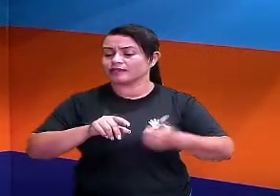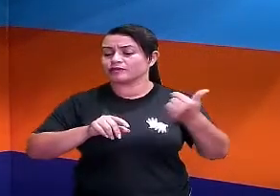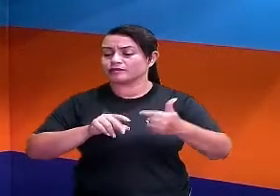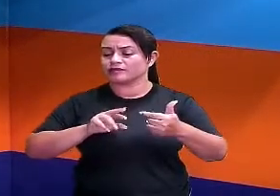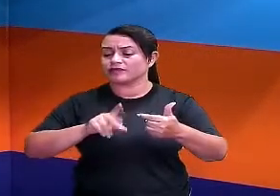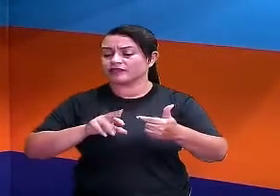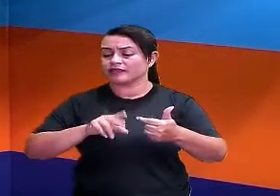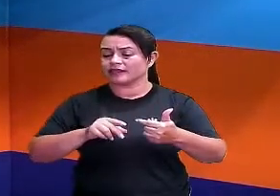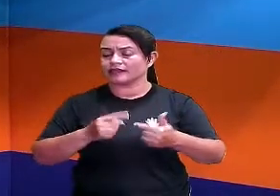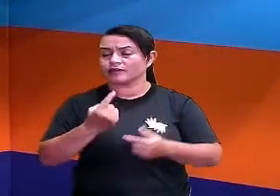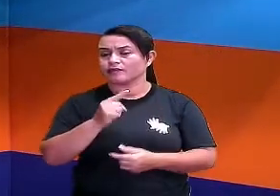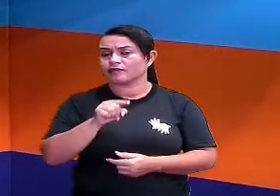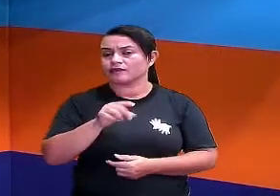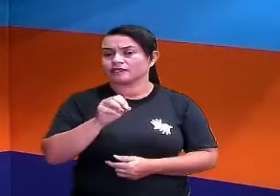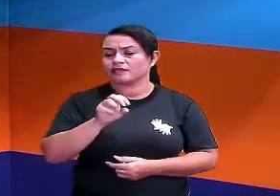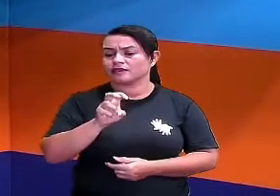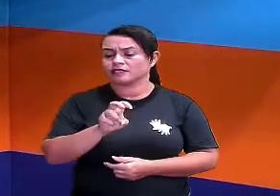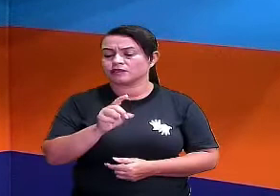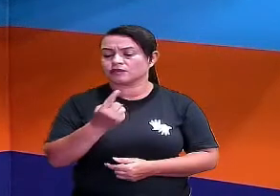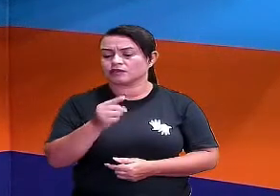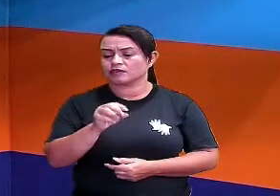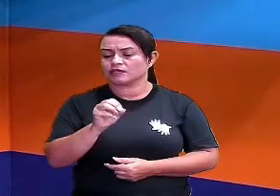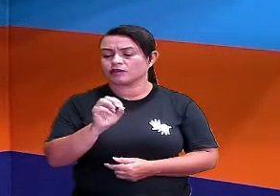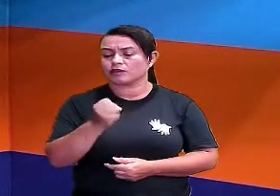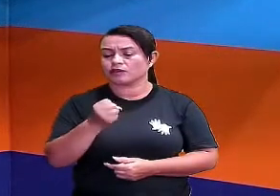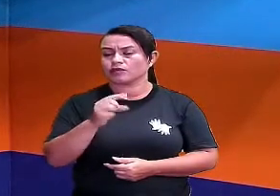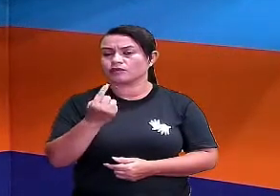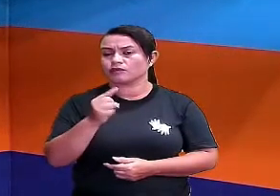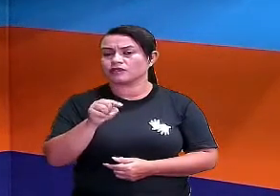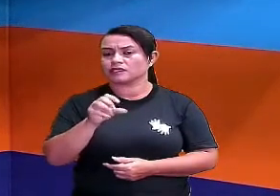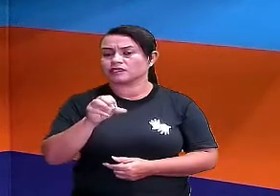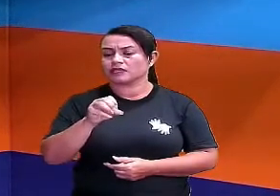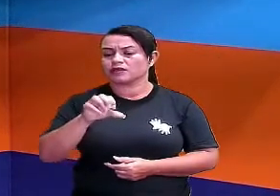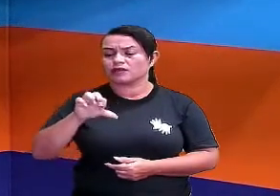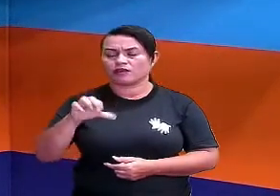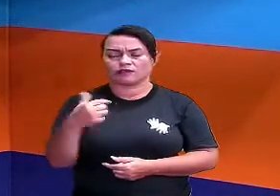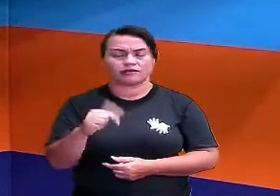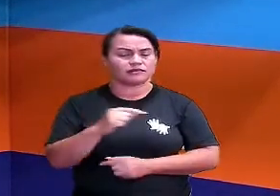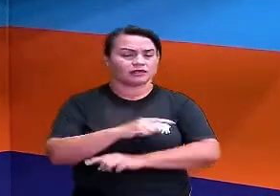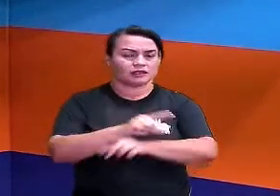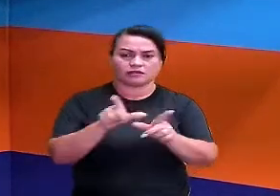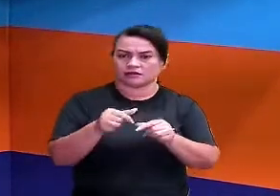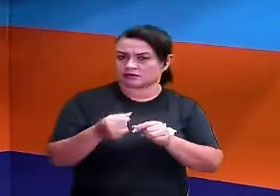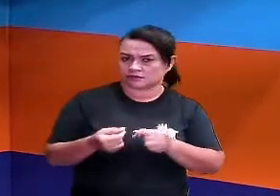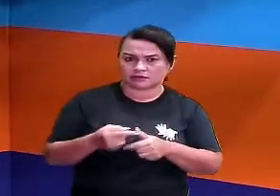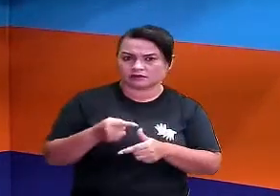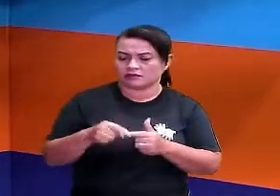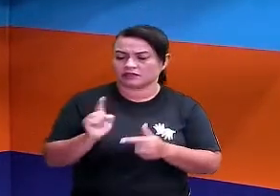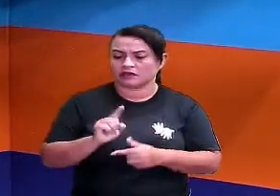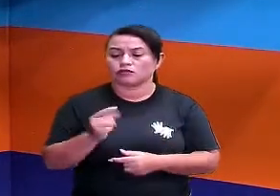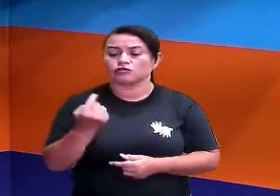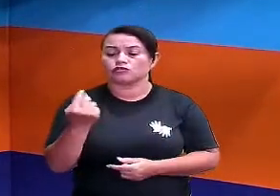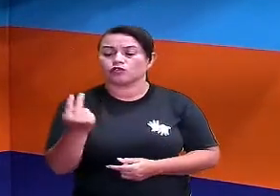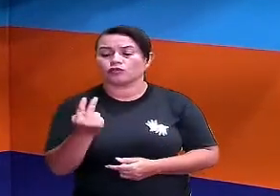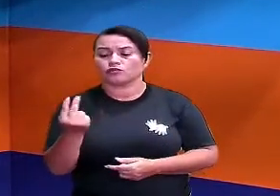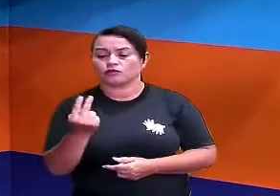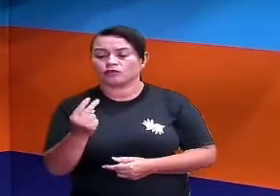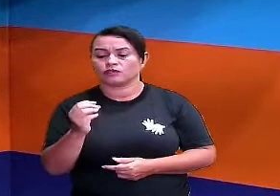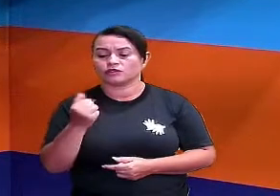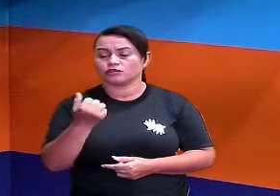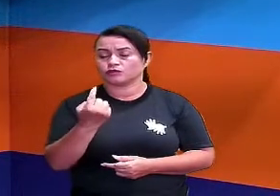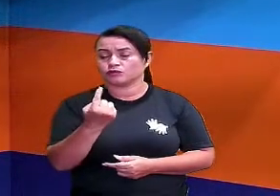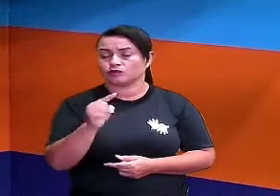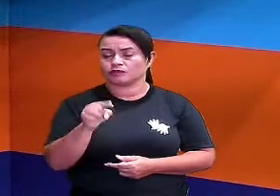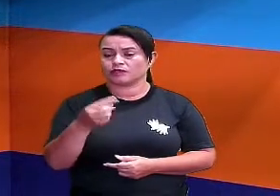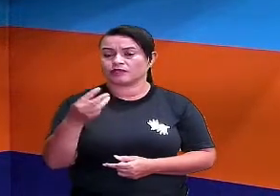também, 1,05, 1,08, 1,09, nenhum desses aqui se repete. Olha quem se repete aqui, ó,